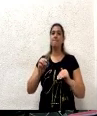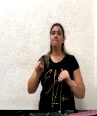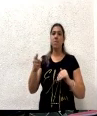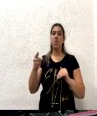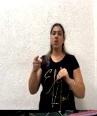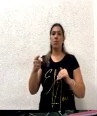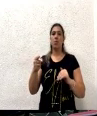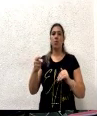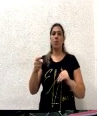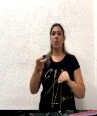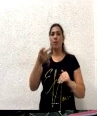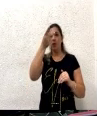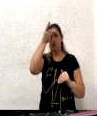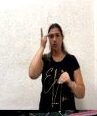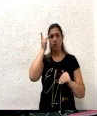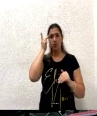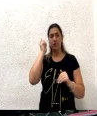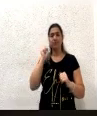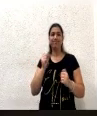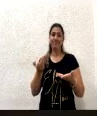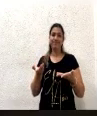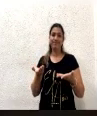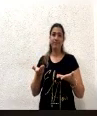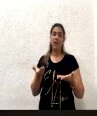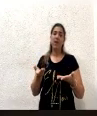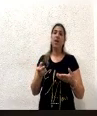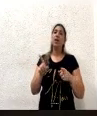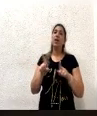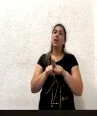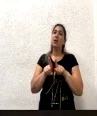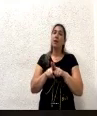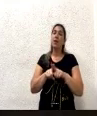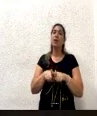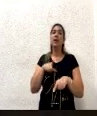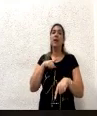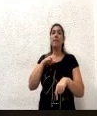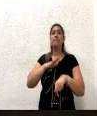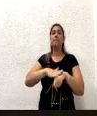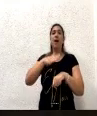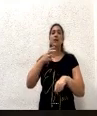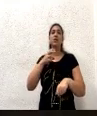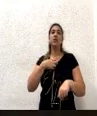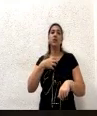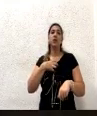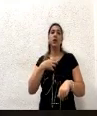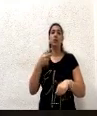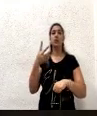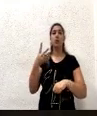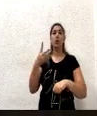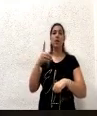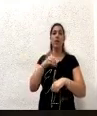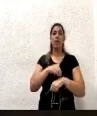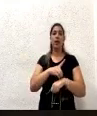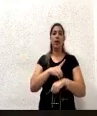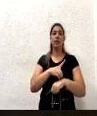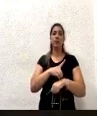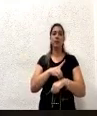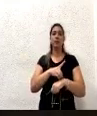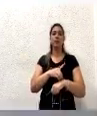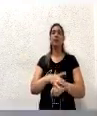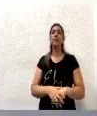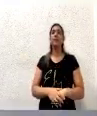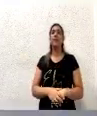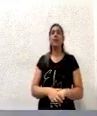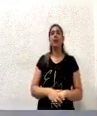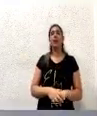entraria. E maior circulação do tipo 2. Por quê? Porque aqui tem mais cobertura, então vamos oferecer para os municípios